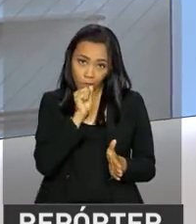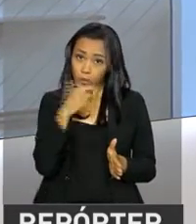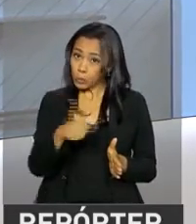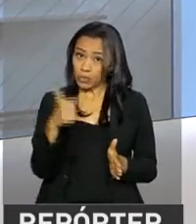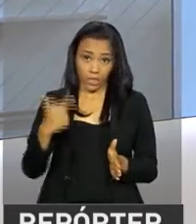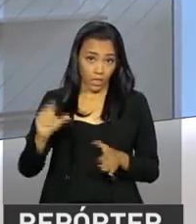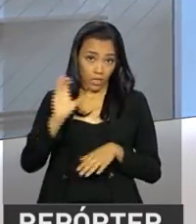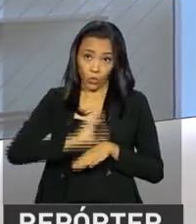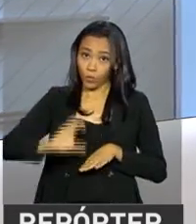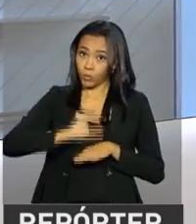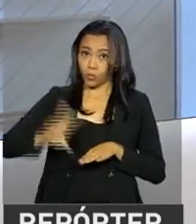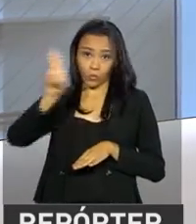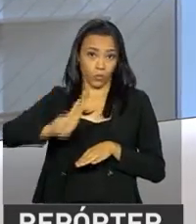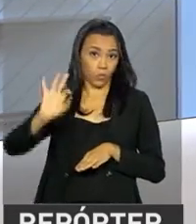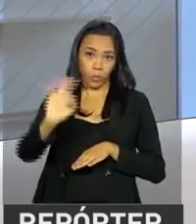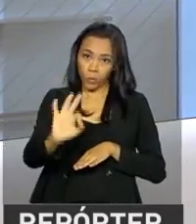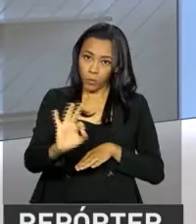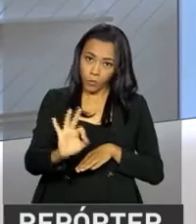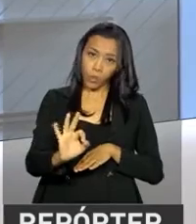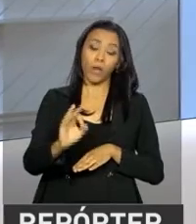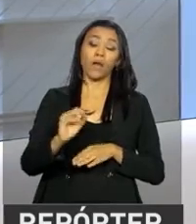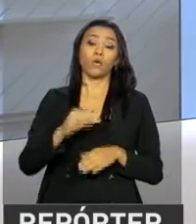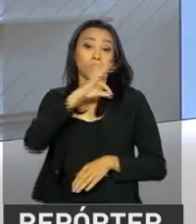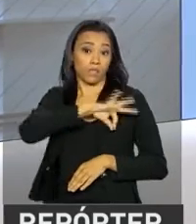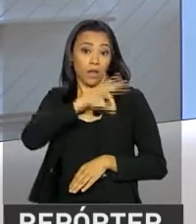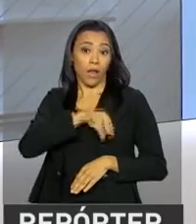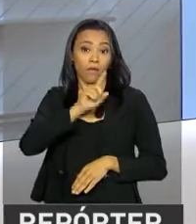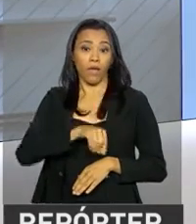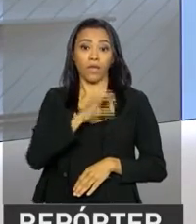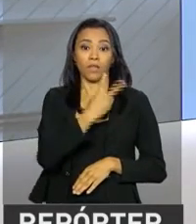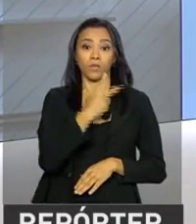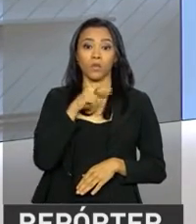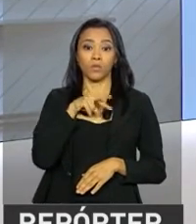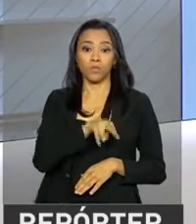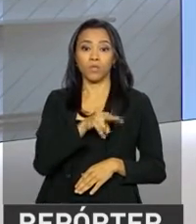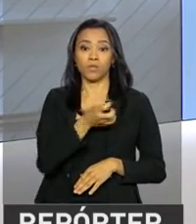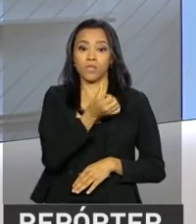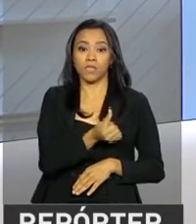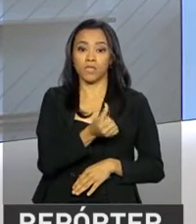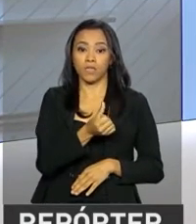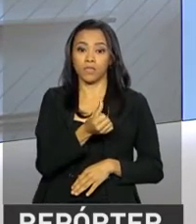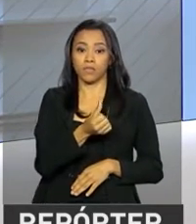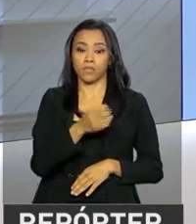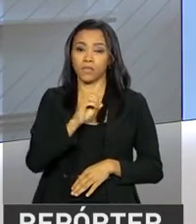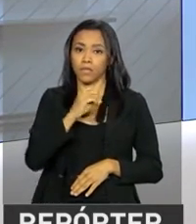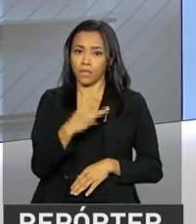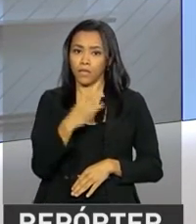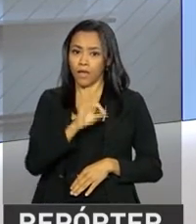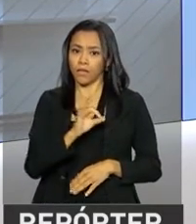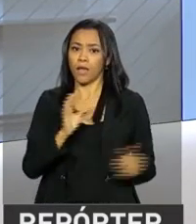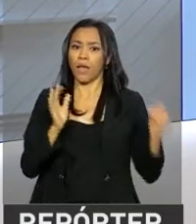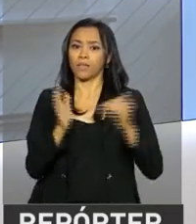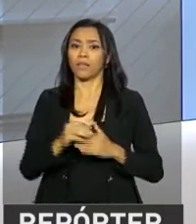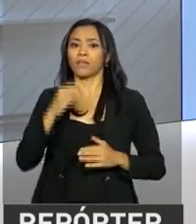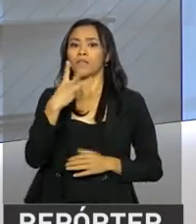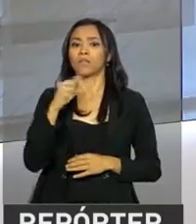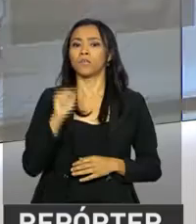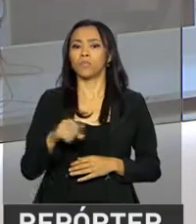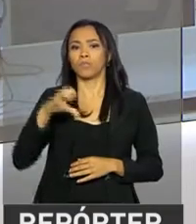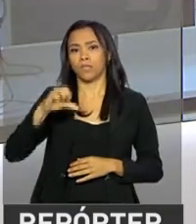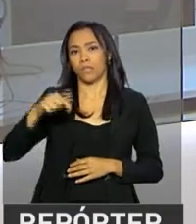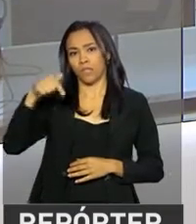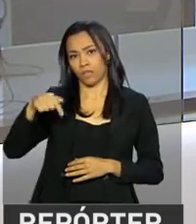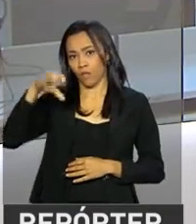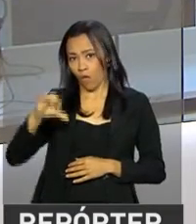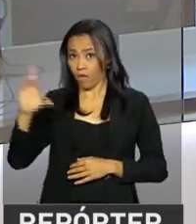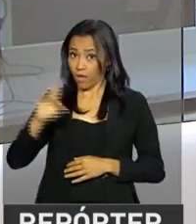curso superior, a renda média é de R$ 2.600 a R$ 3.079. Os dados se